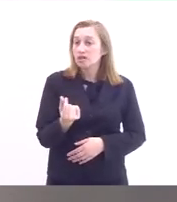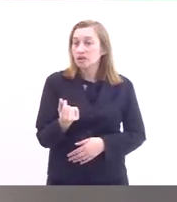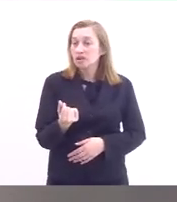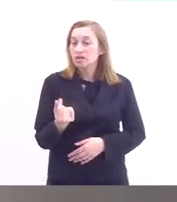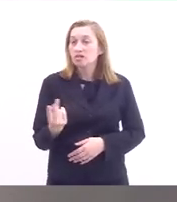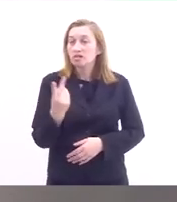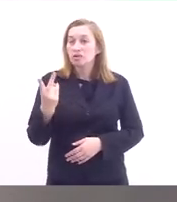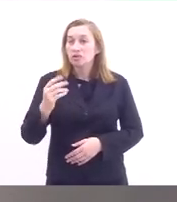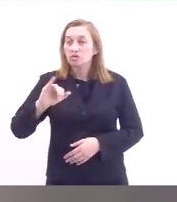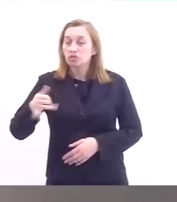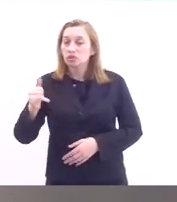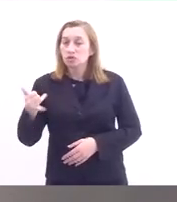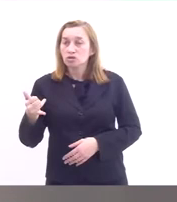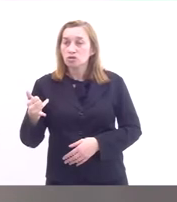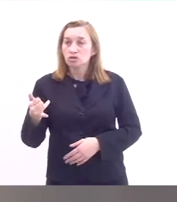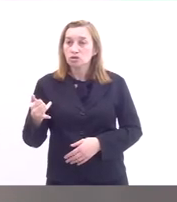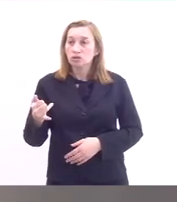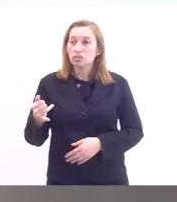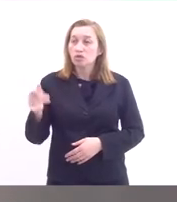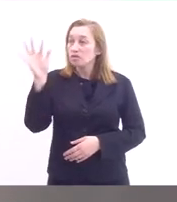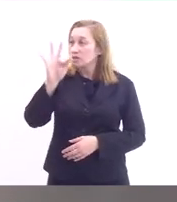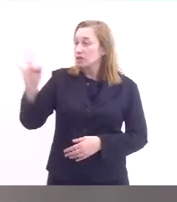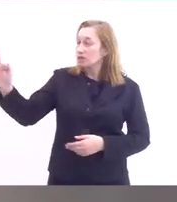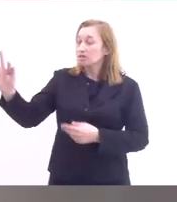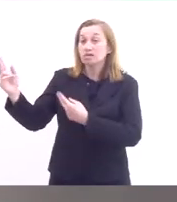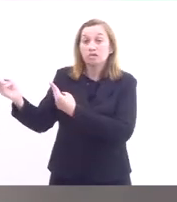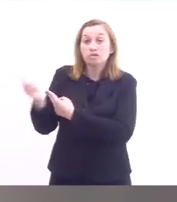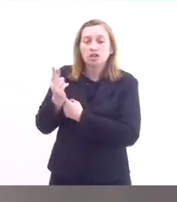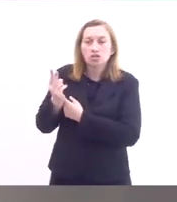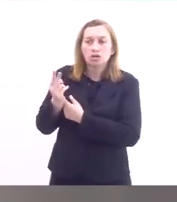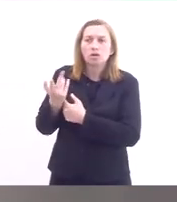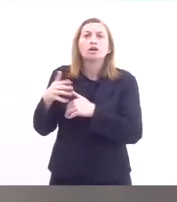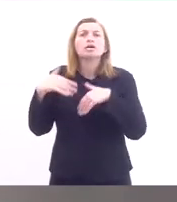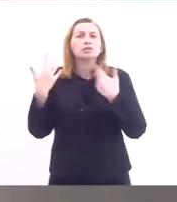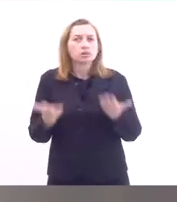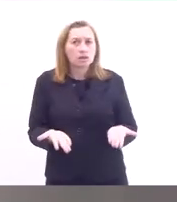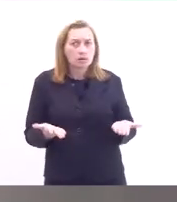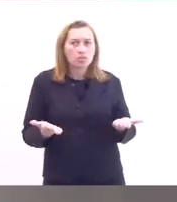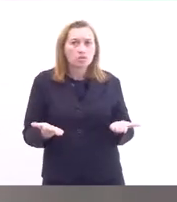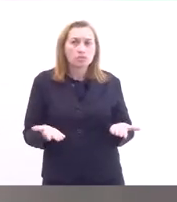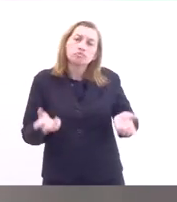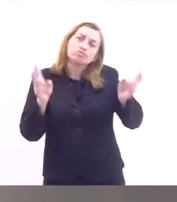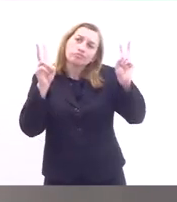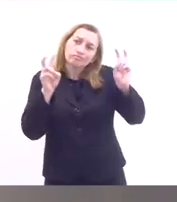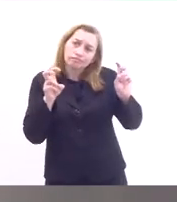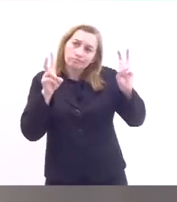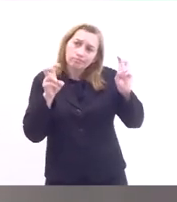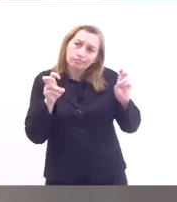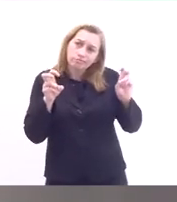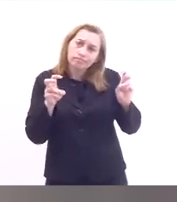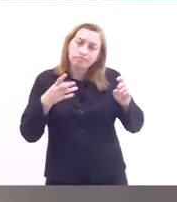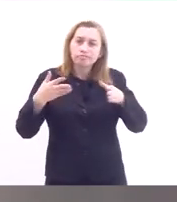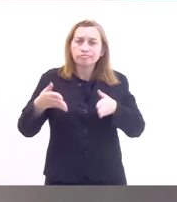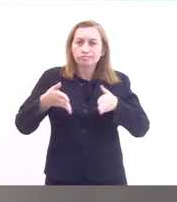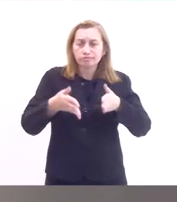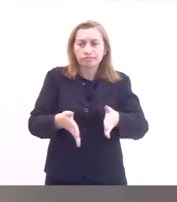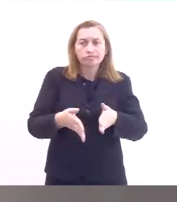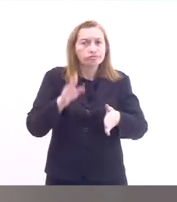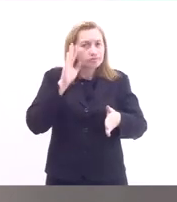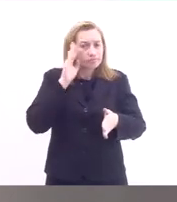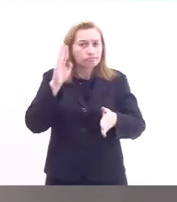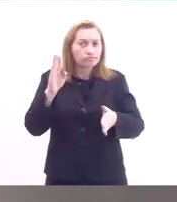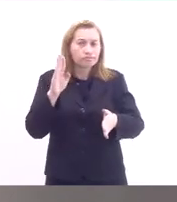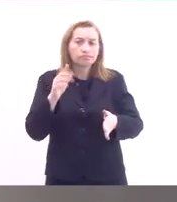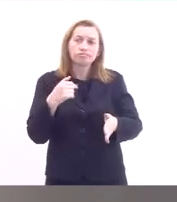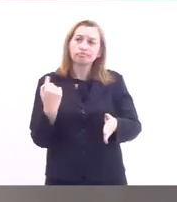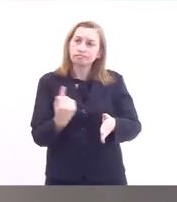ente federativo que emprestou, né? Então, essa que é uma das questões centrais que